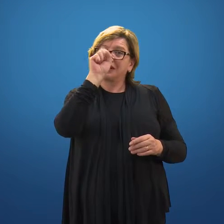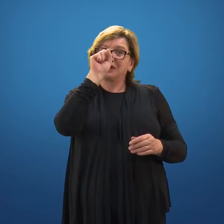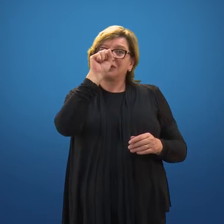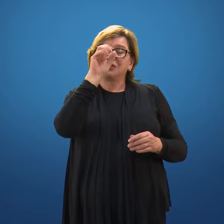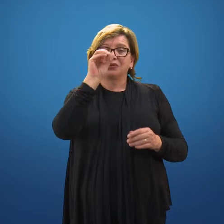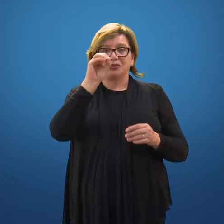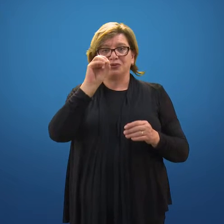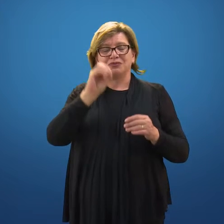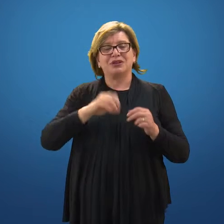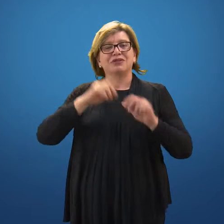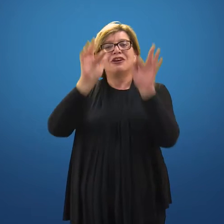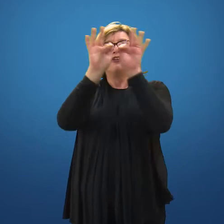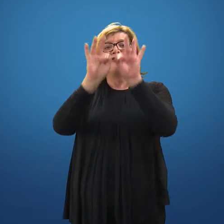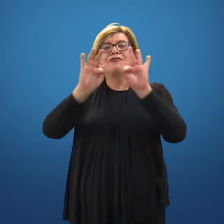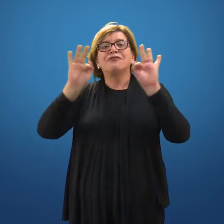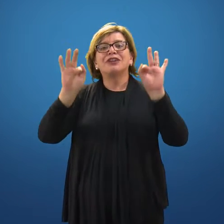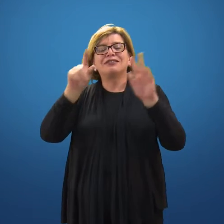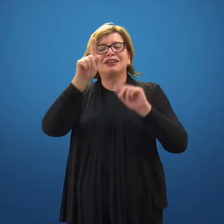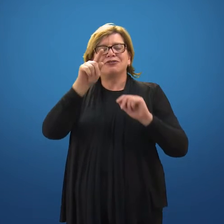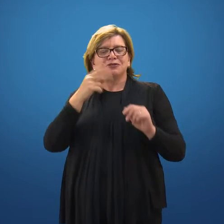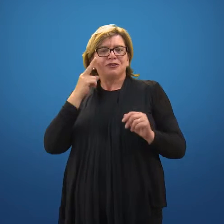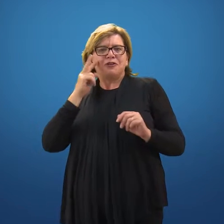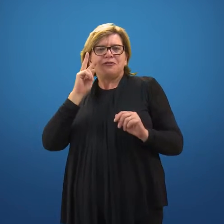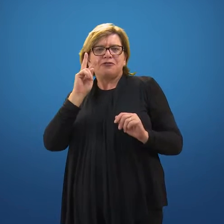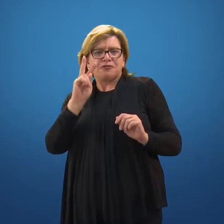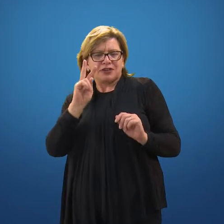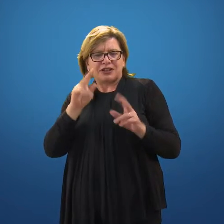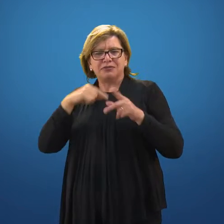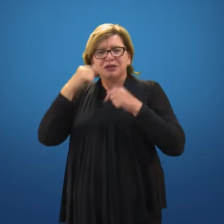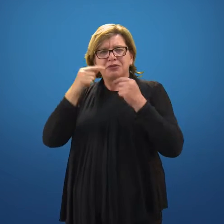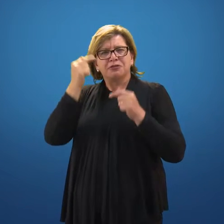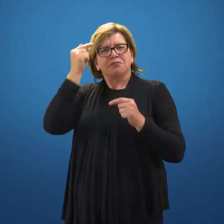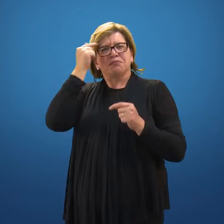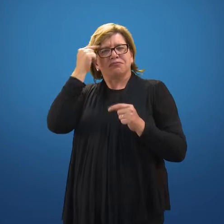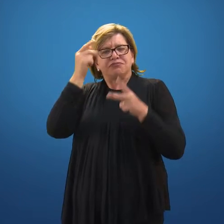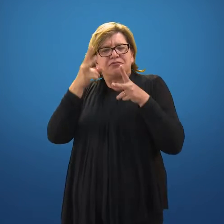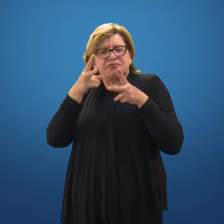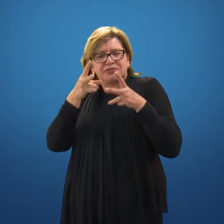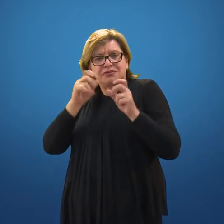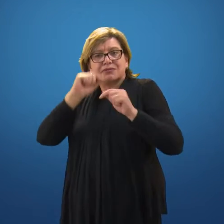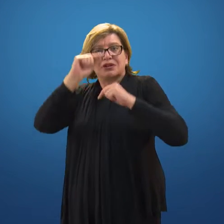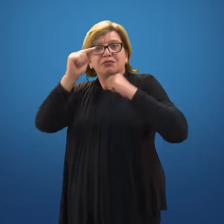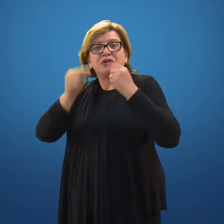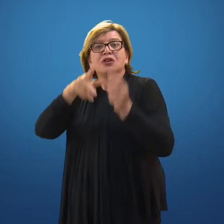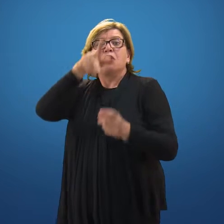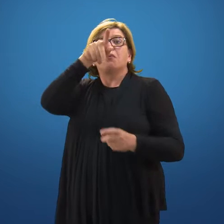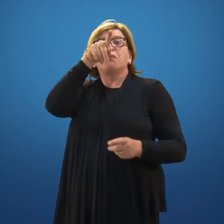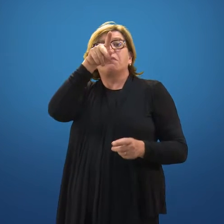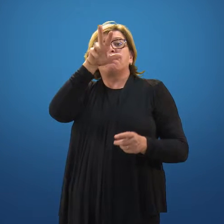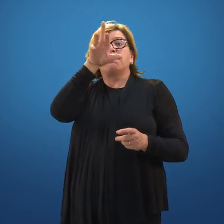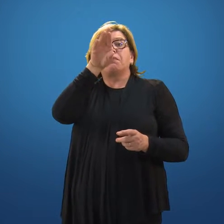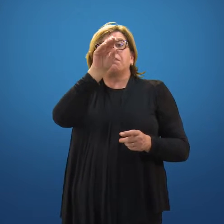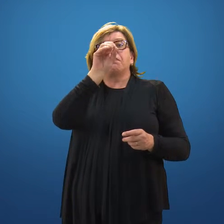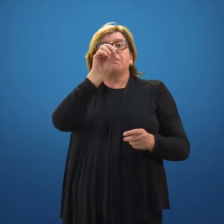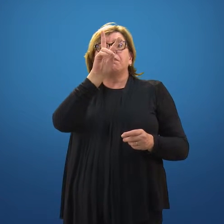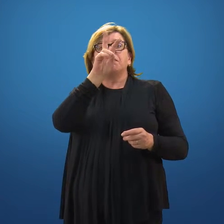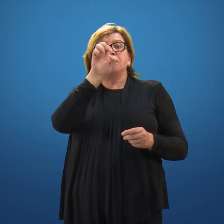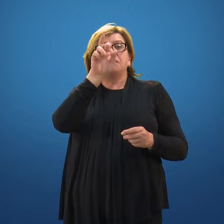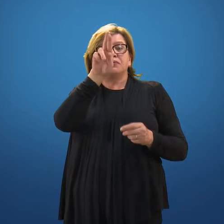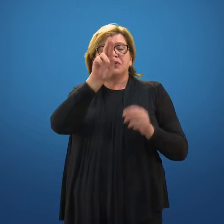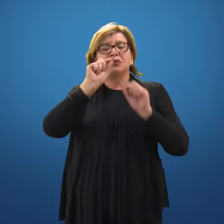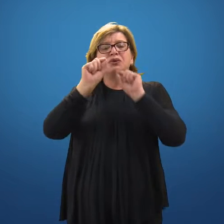é ver para prever a fim de prover. Ou seja, o sociólogo deveria olhar para